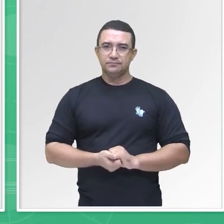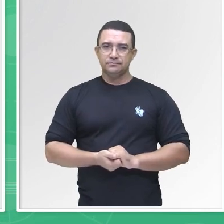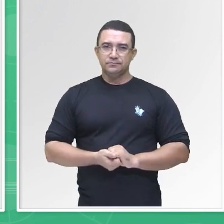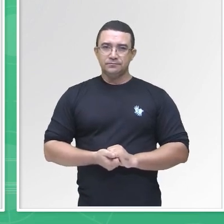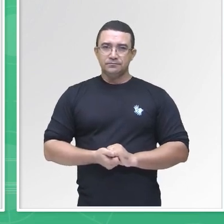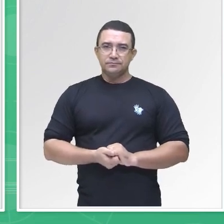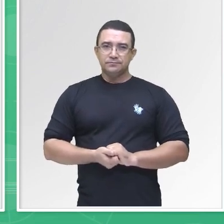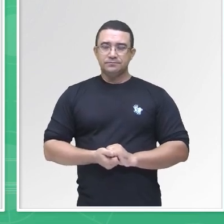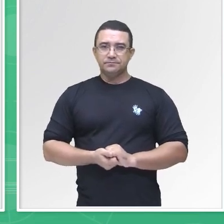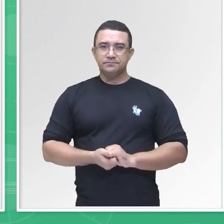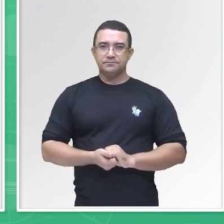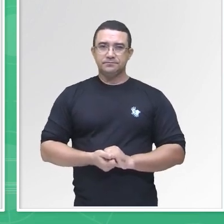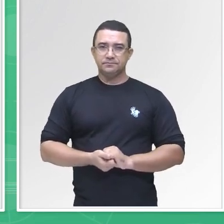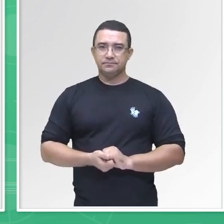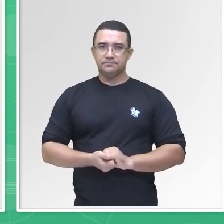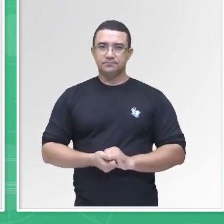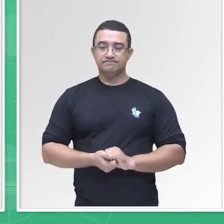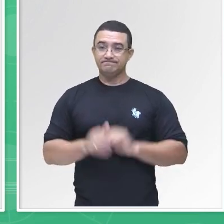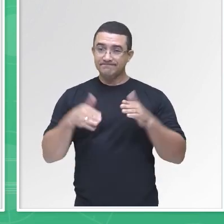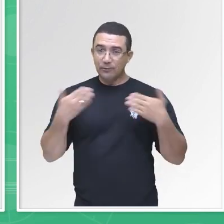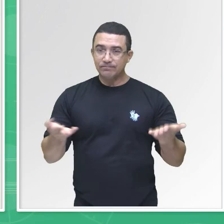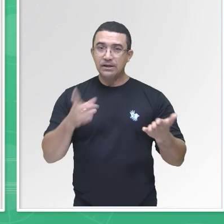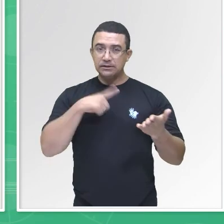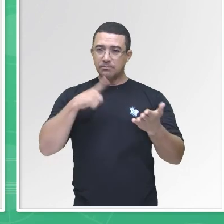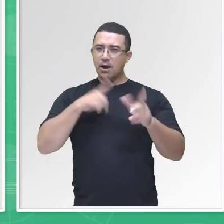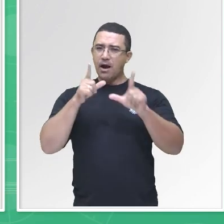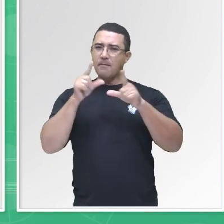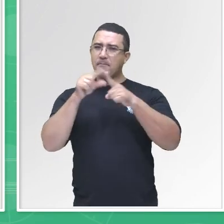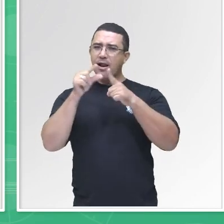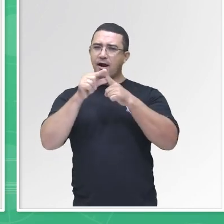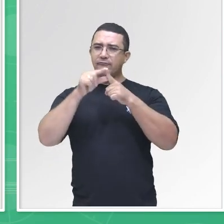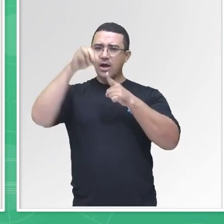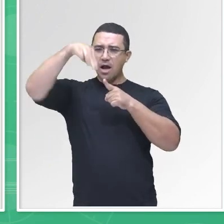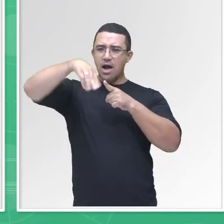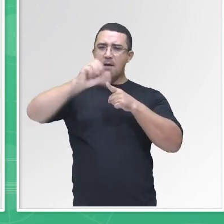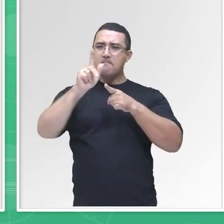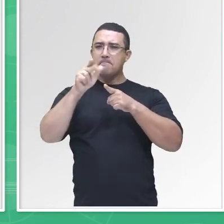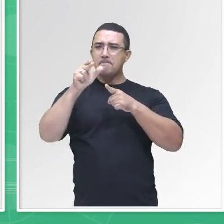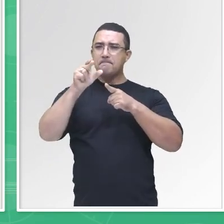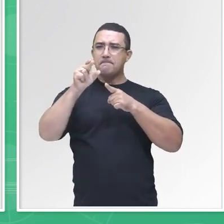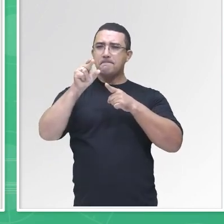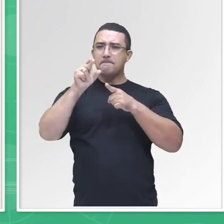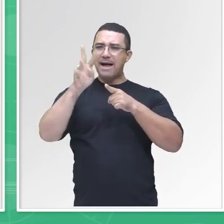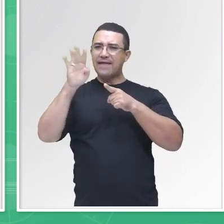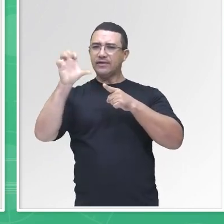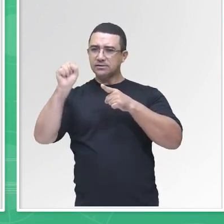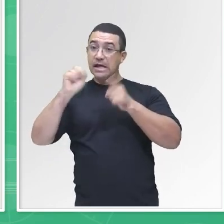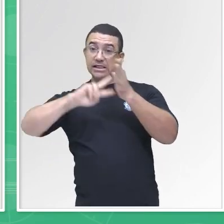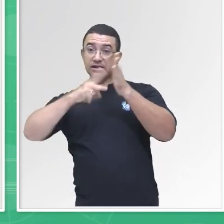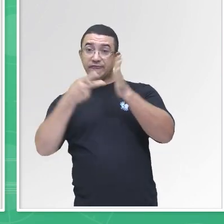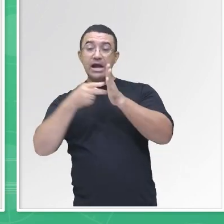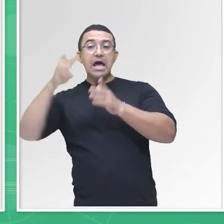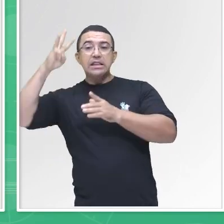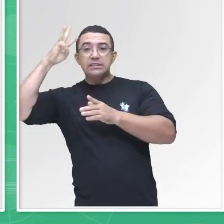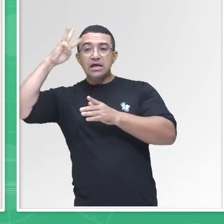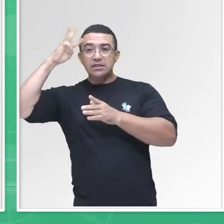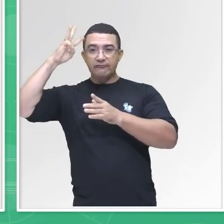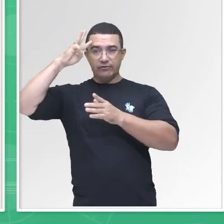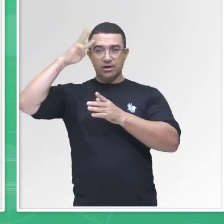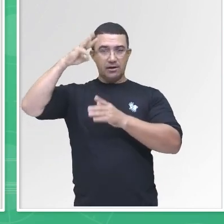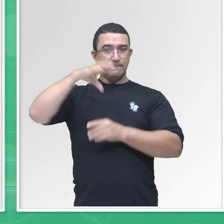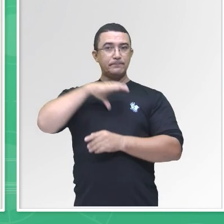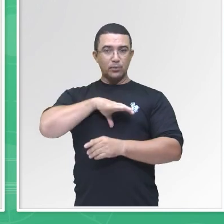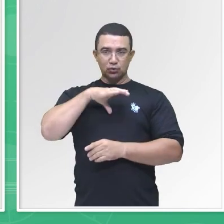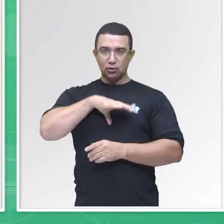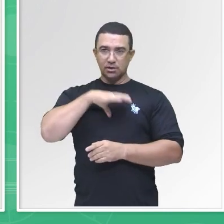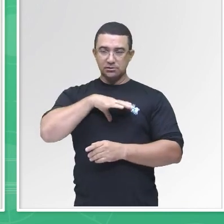Z. Bom, temos a palavra martes. Martes é o dia de hoje no espanhol. Que dia é hoje? Terça-feira. Então,